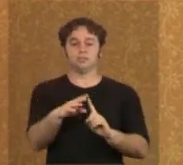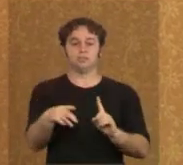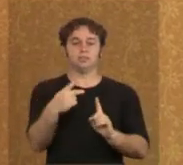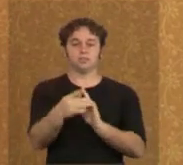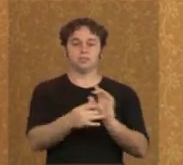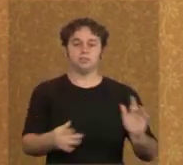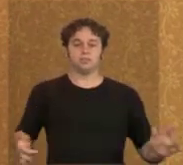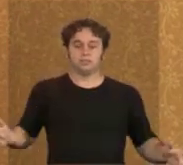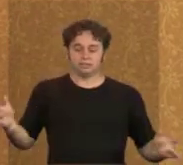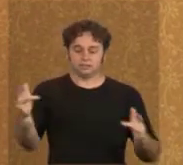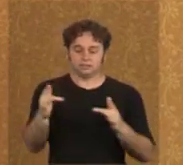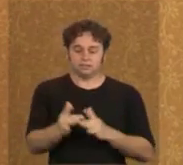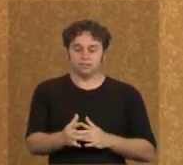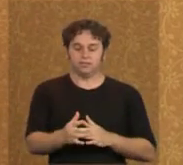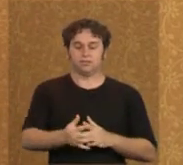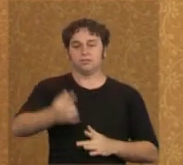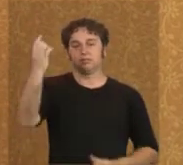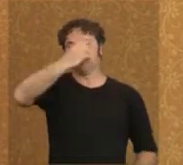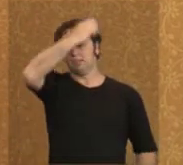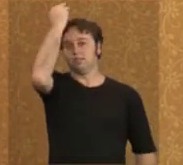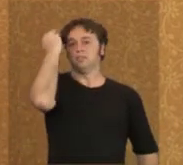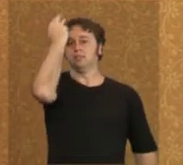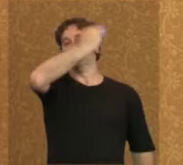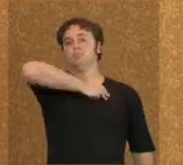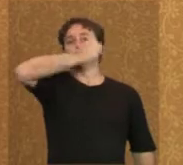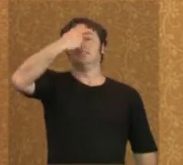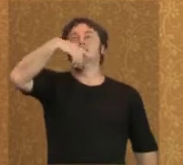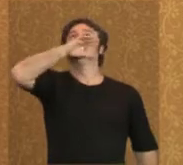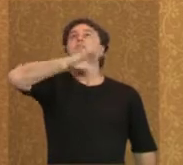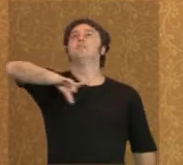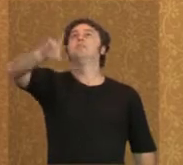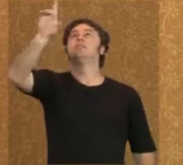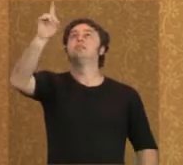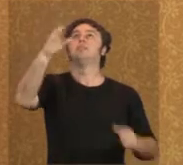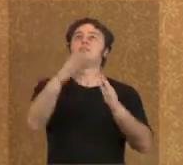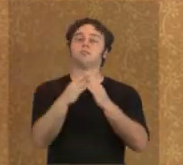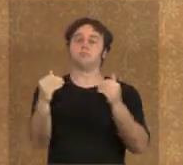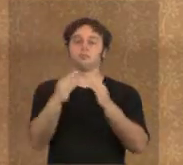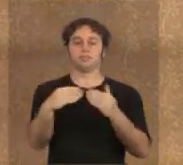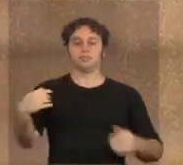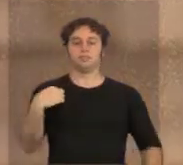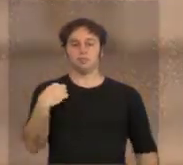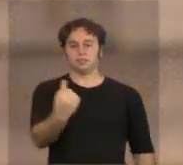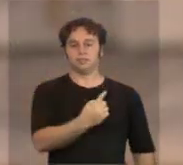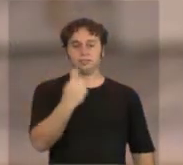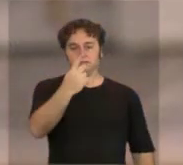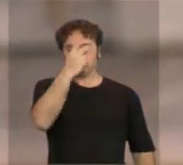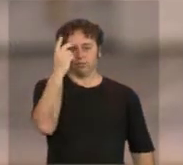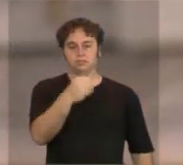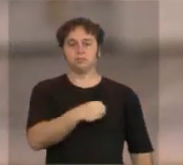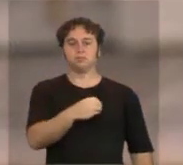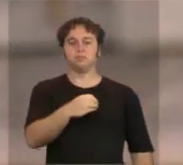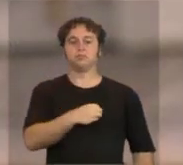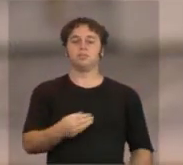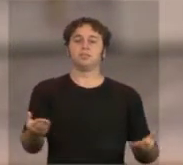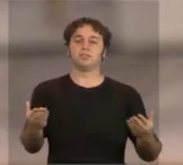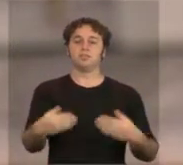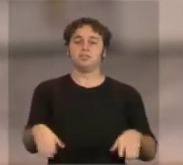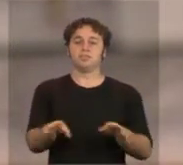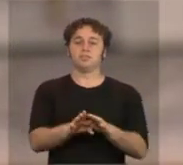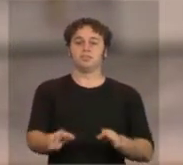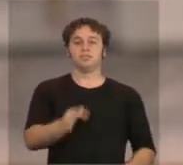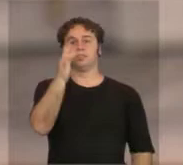sois vós entre as mulheres e bendito é o fruto do vosso ventre, Jesus. Santa Maria, Mãe de Deus, rogai por